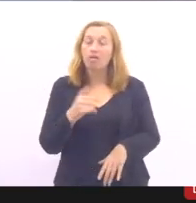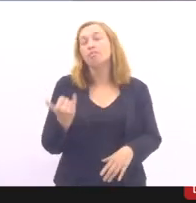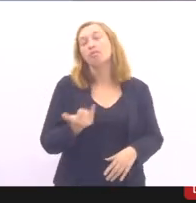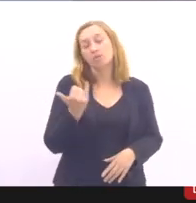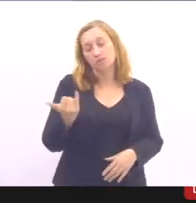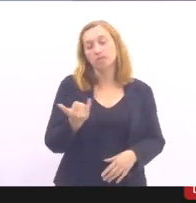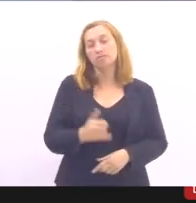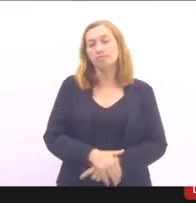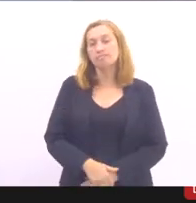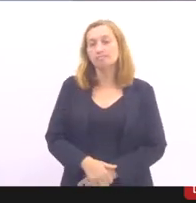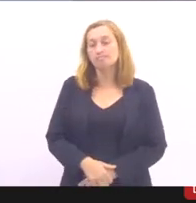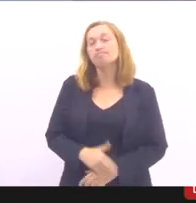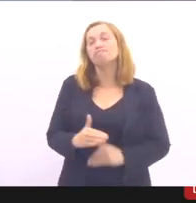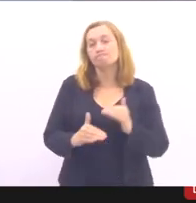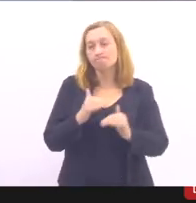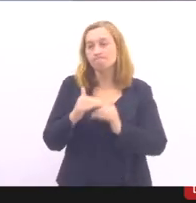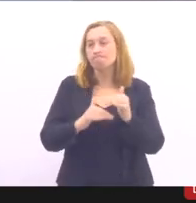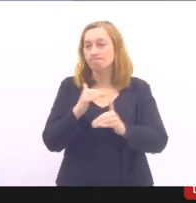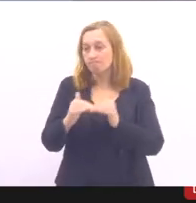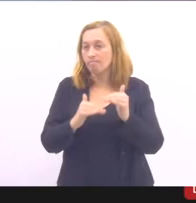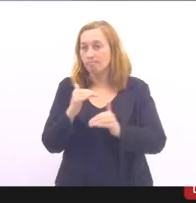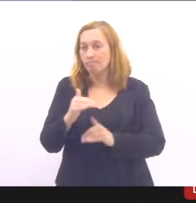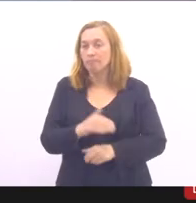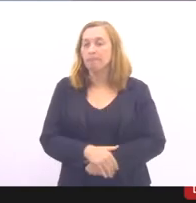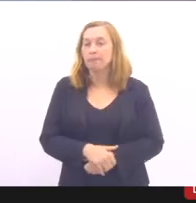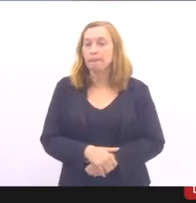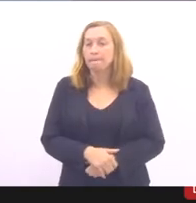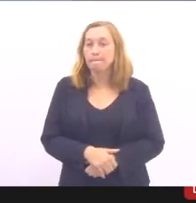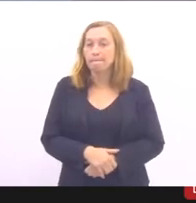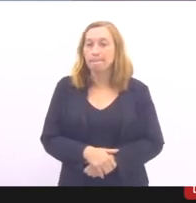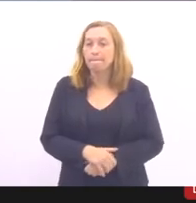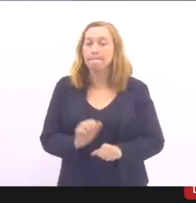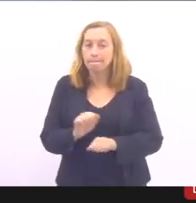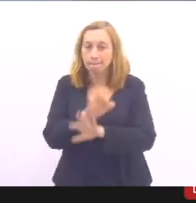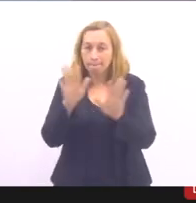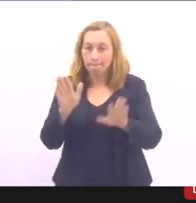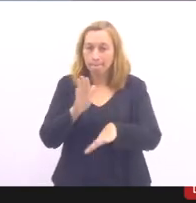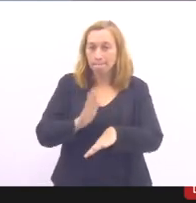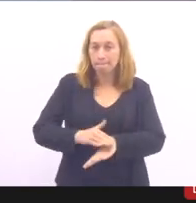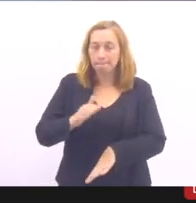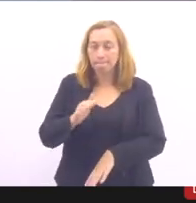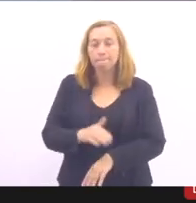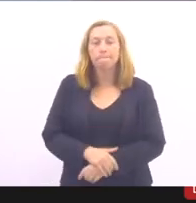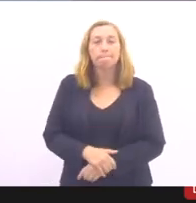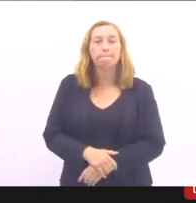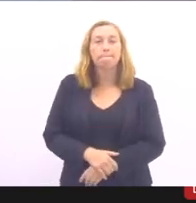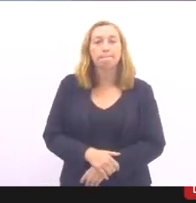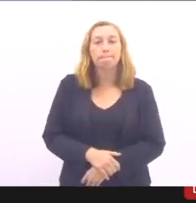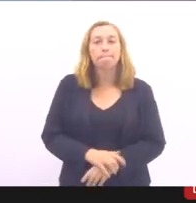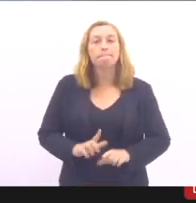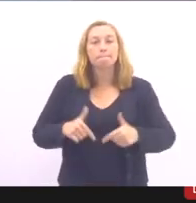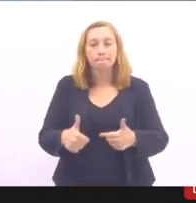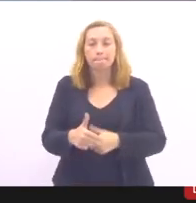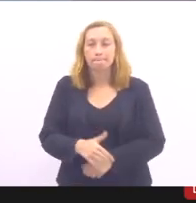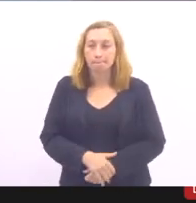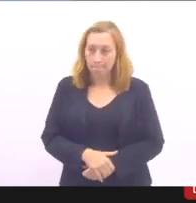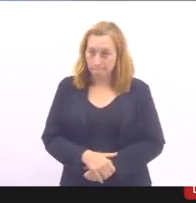seja desenvolvido e que se dê transparência e publicidade a essas